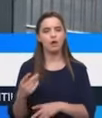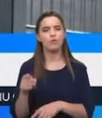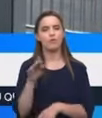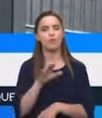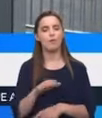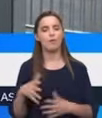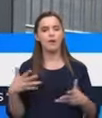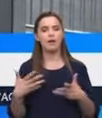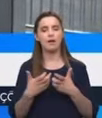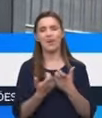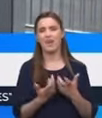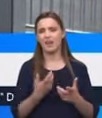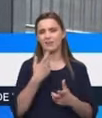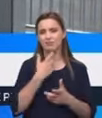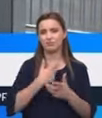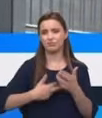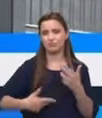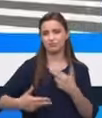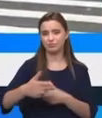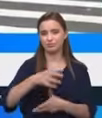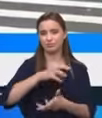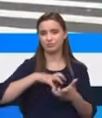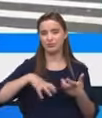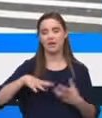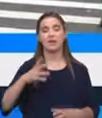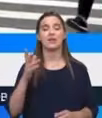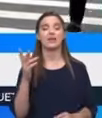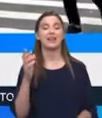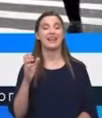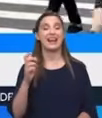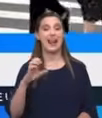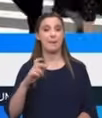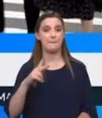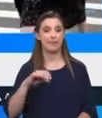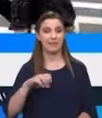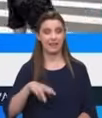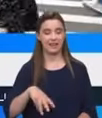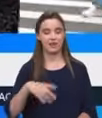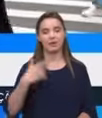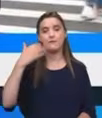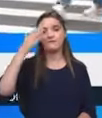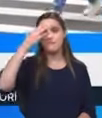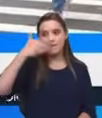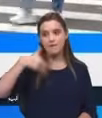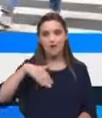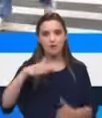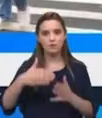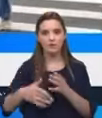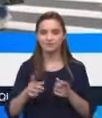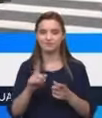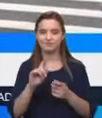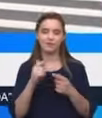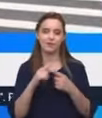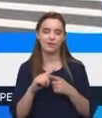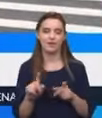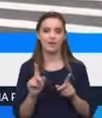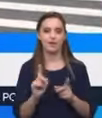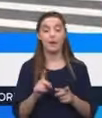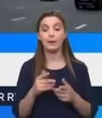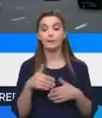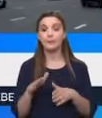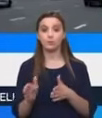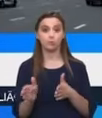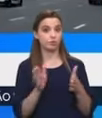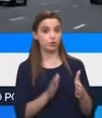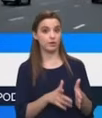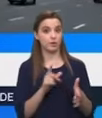que, evidentemente, as coisas não correm ao Kremlin como poderiam, como o Kremlin eventualmente preveria que iriam correr, mas que, por outro lado,